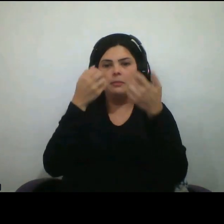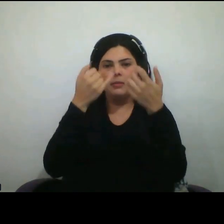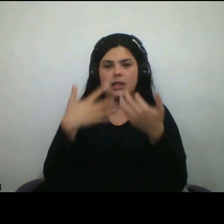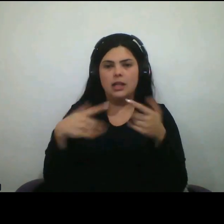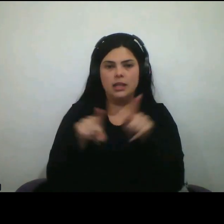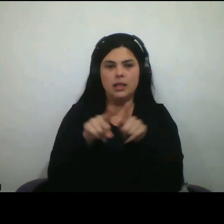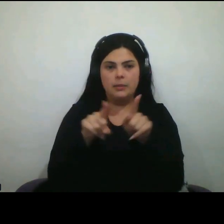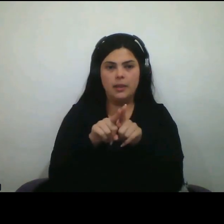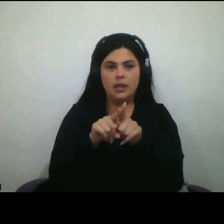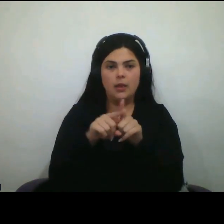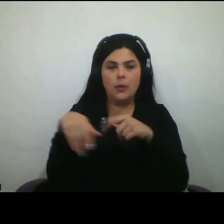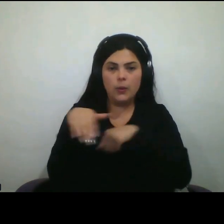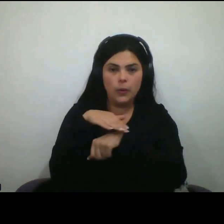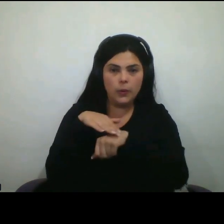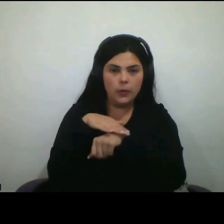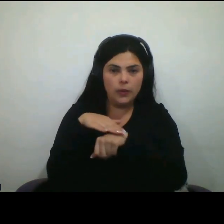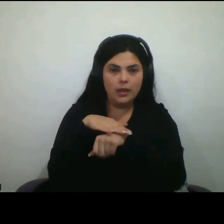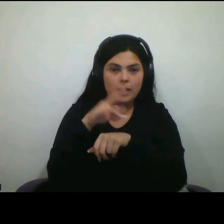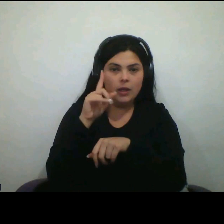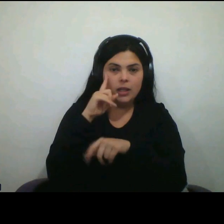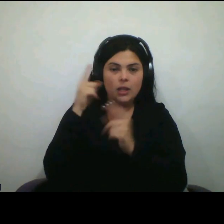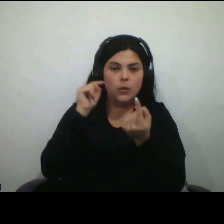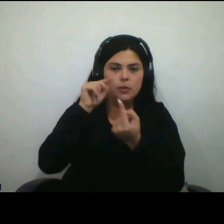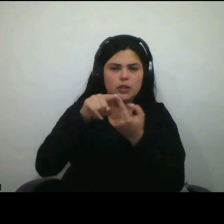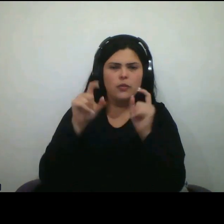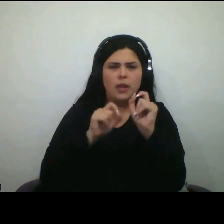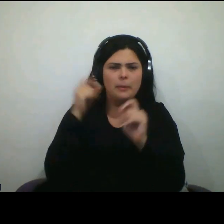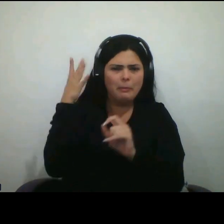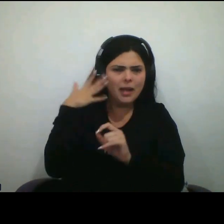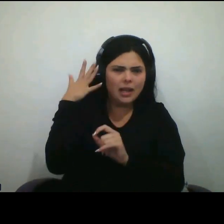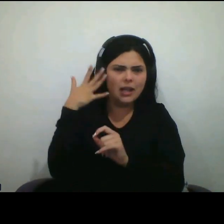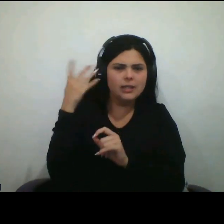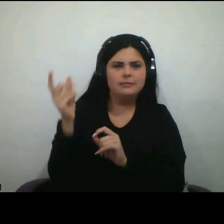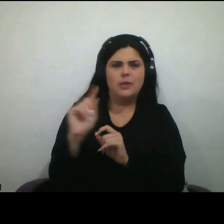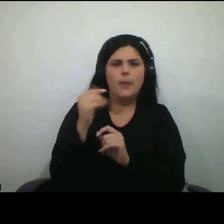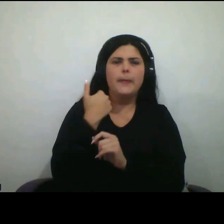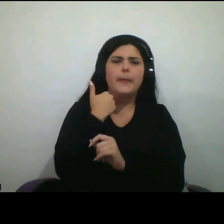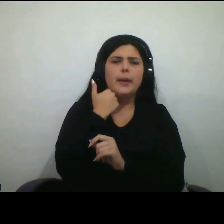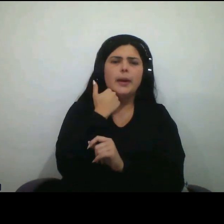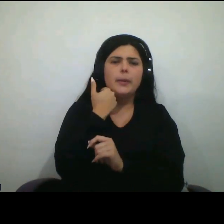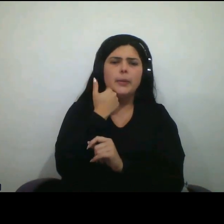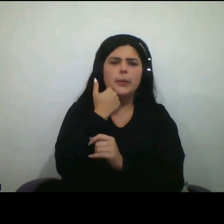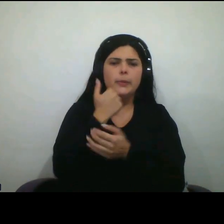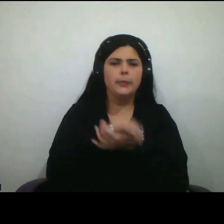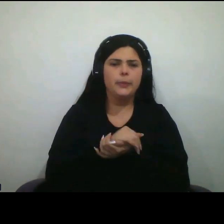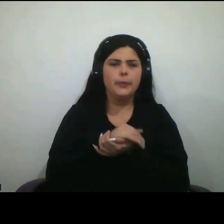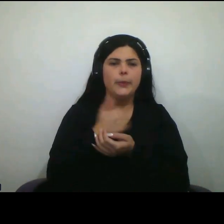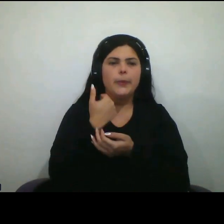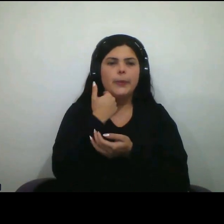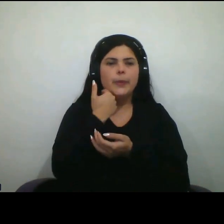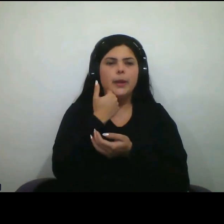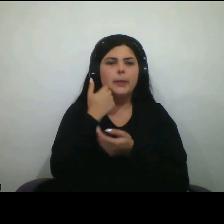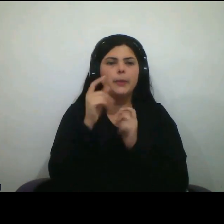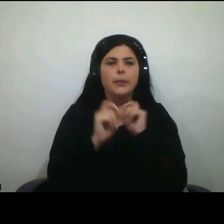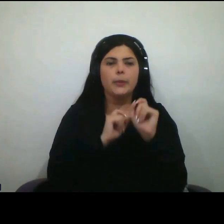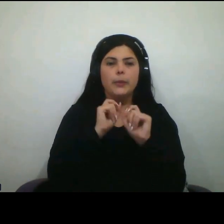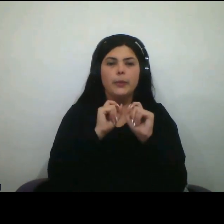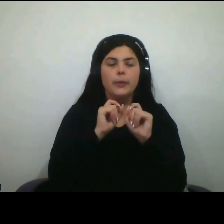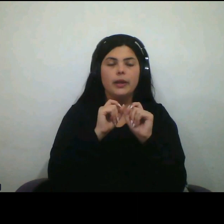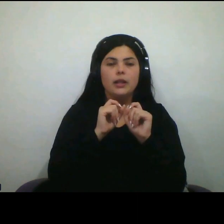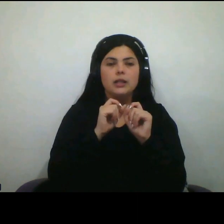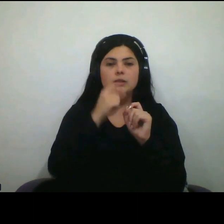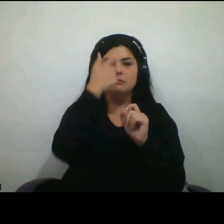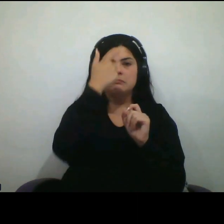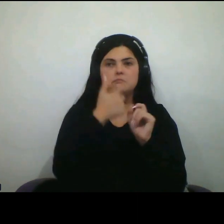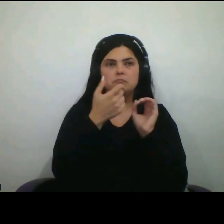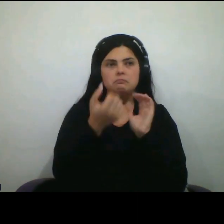nossa conversa, a ideia hoje não é uma palestra, é um bate-papo. É um bate-papo de impressões que eu